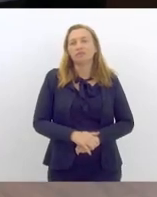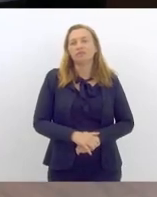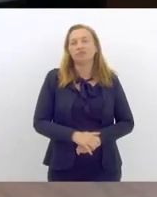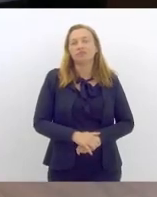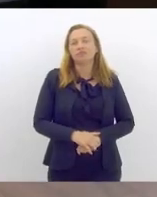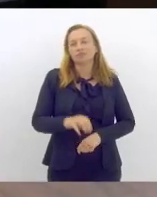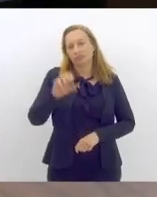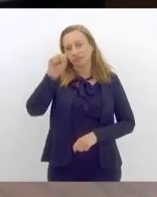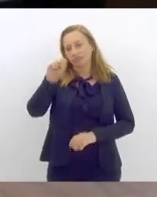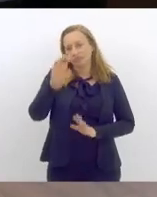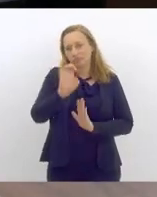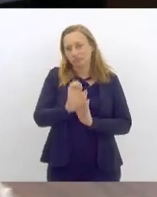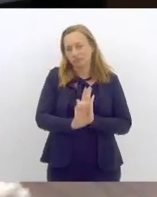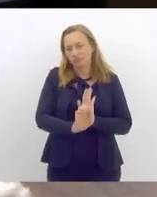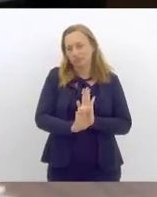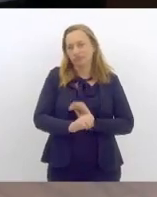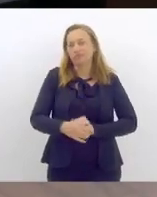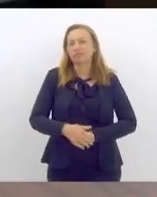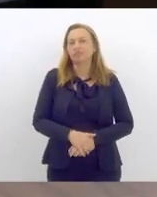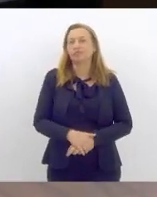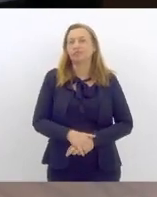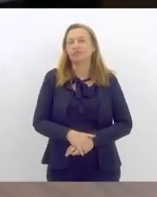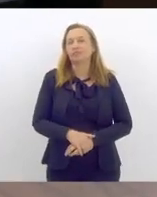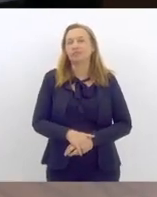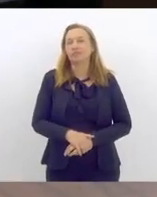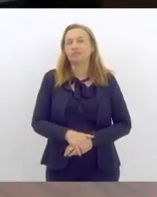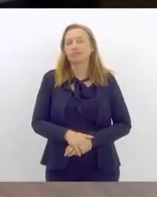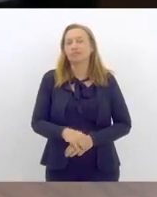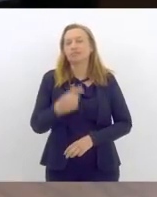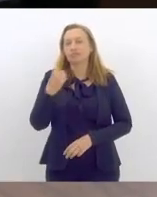com 8 emendas,